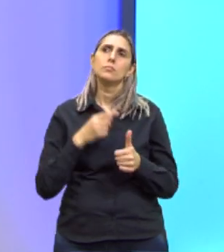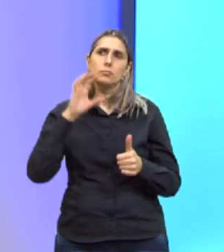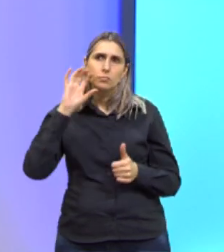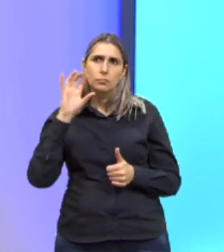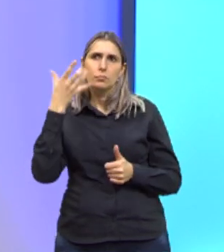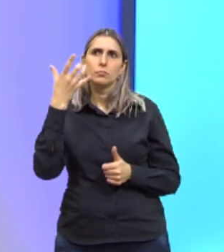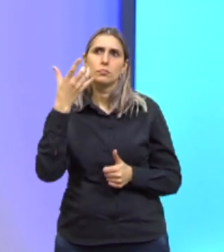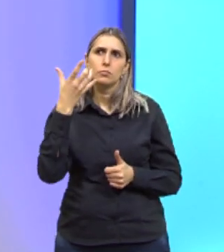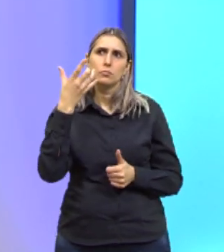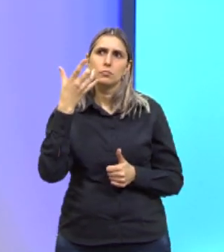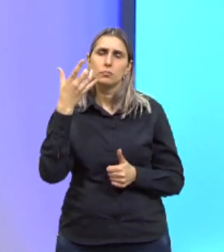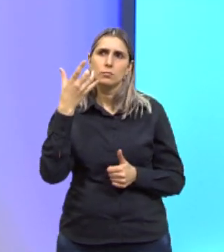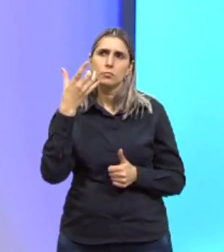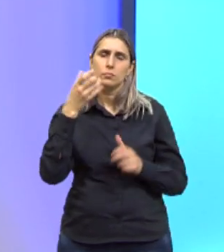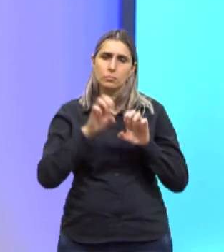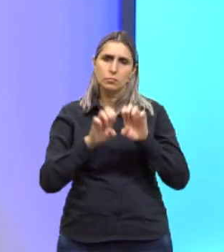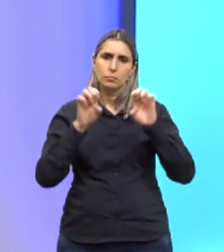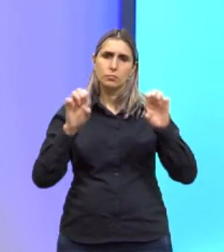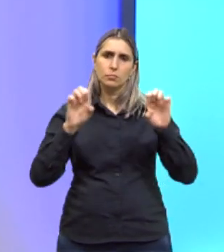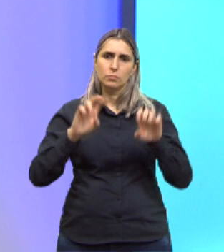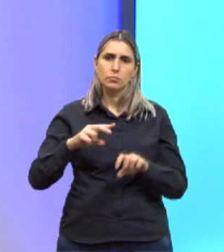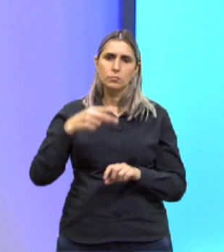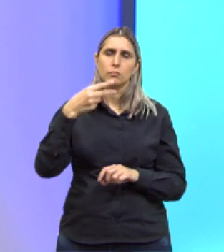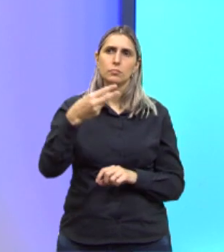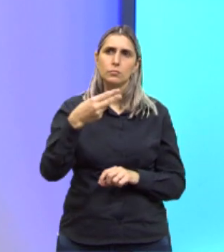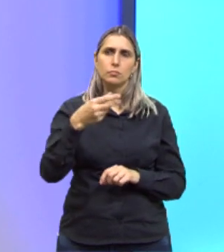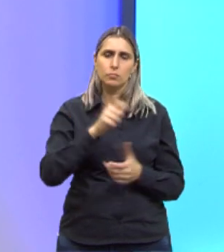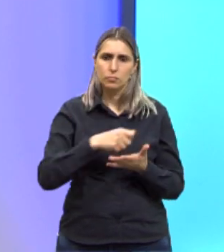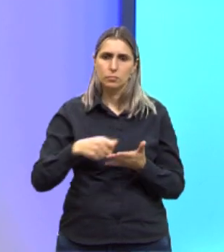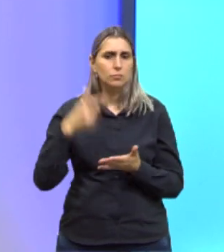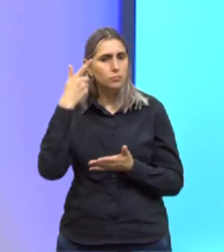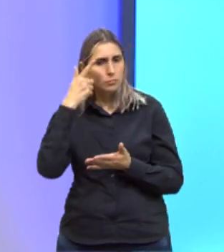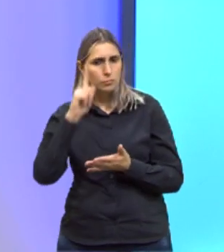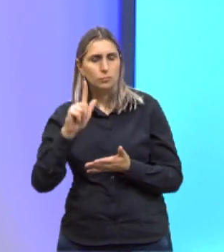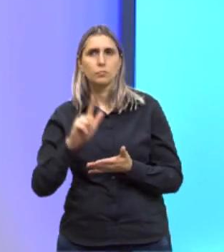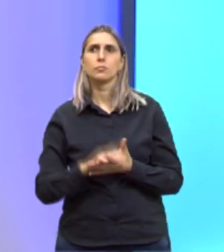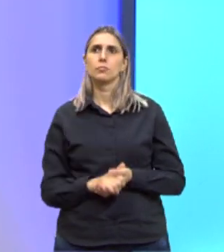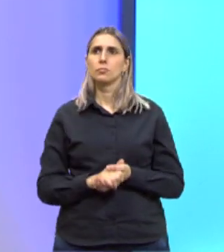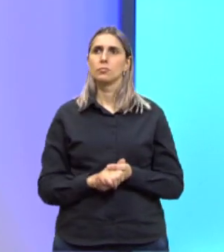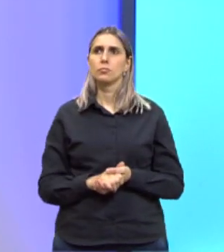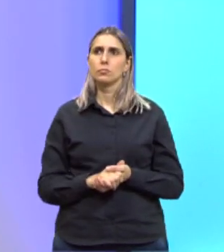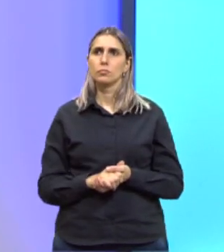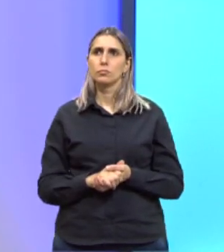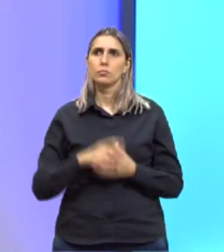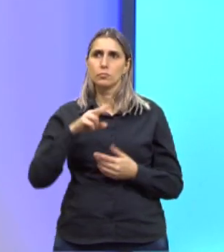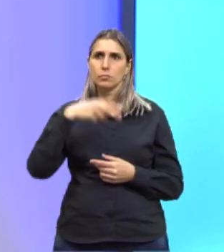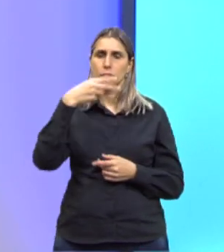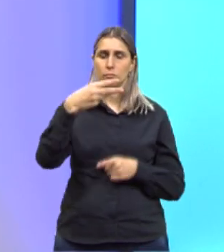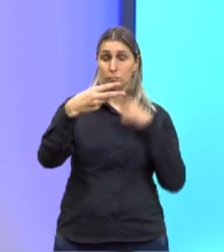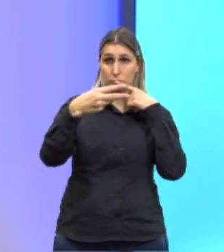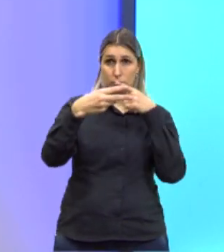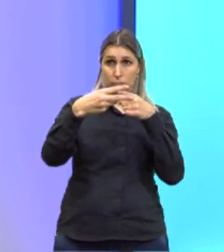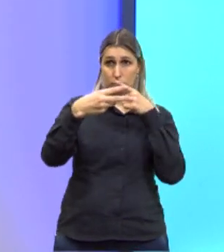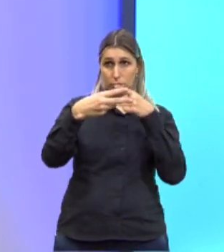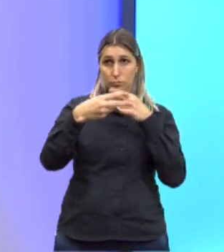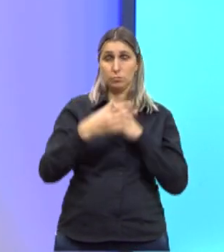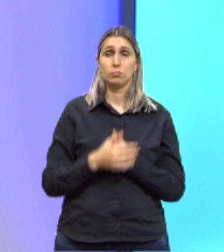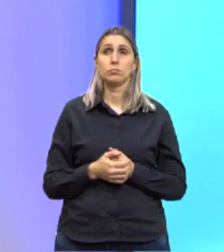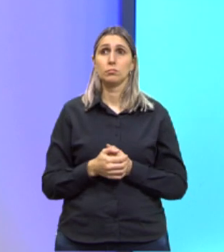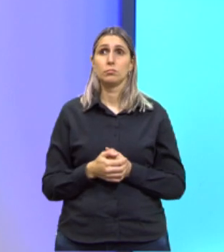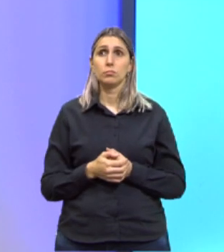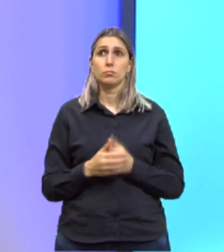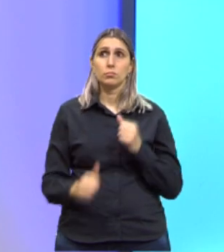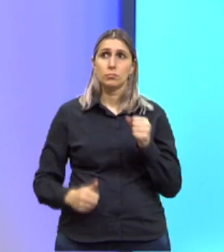para resolver uma equação biquadrada? É reescrever essa equação com o expoente 2, a fim